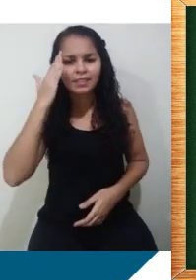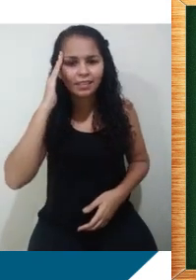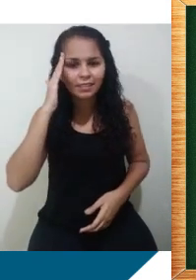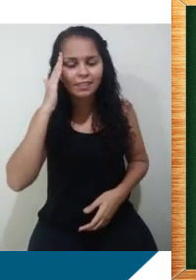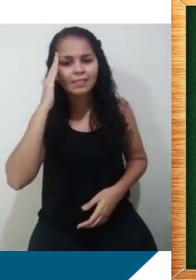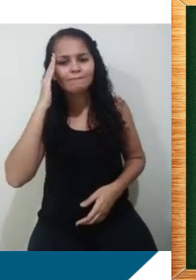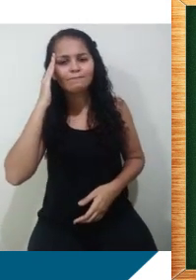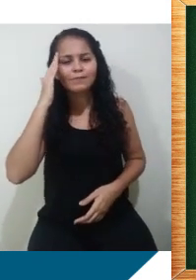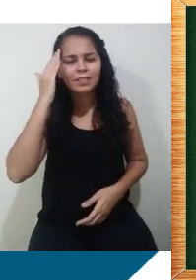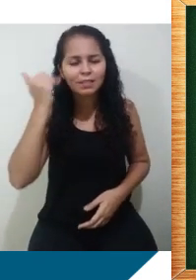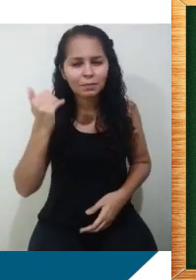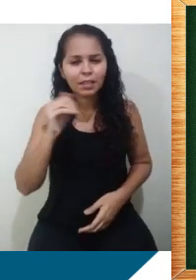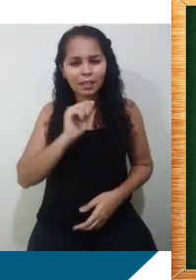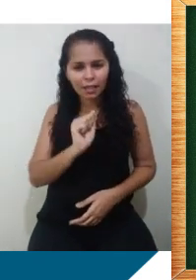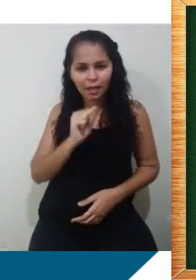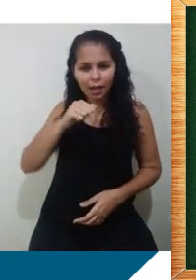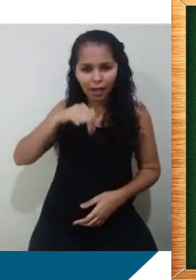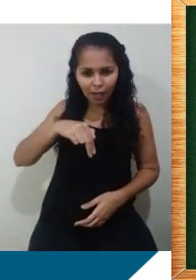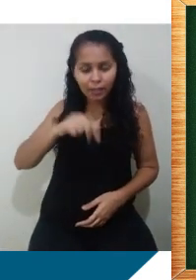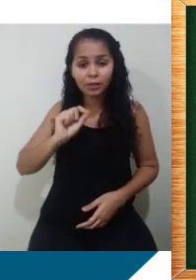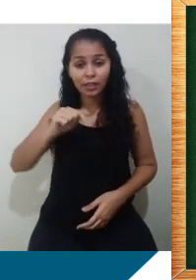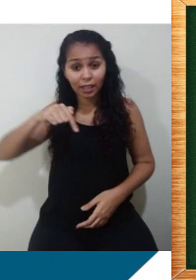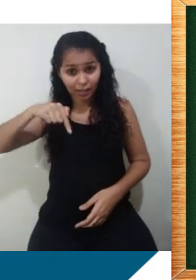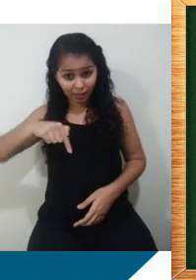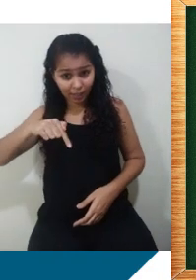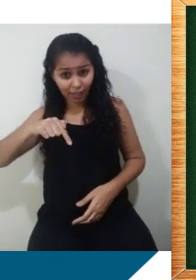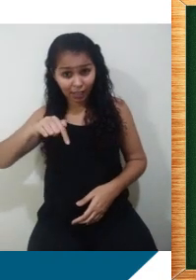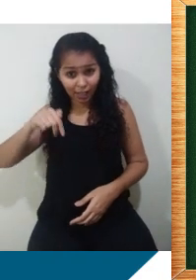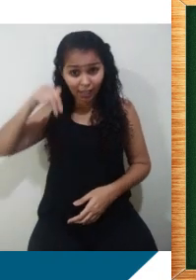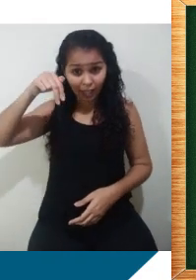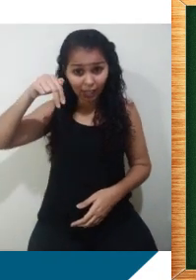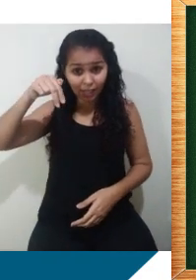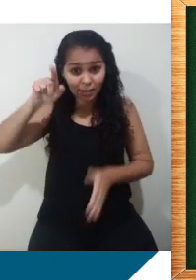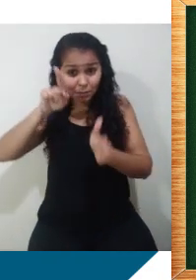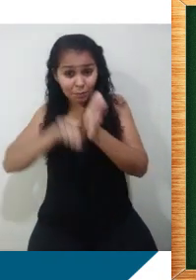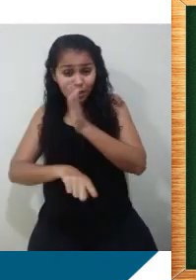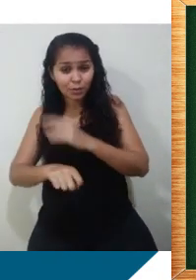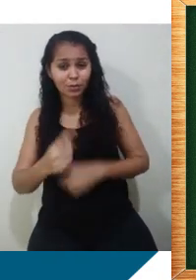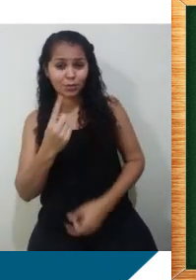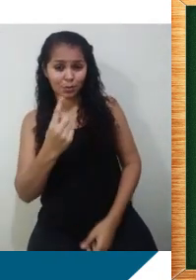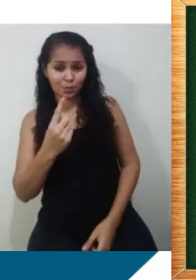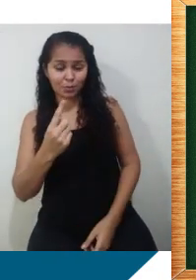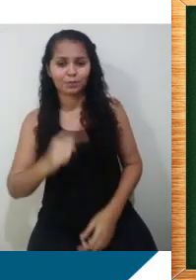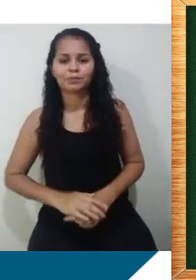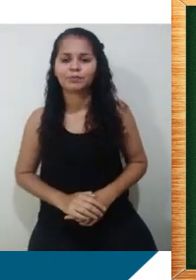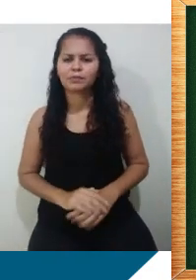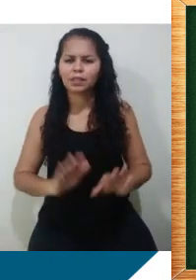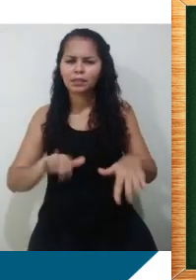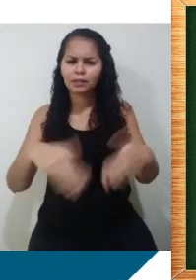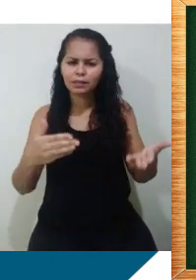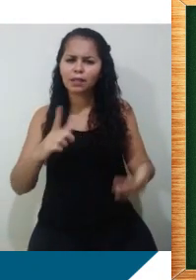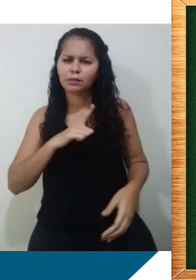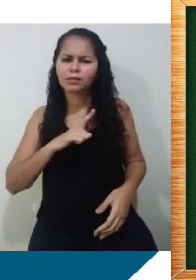AN, Q está elevado a n menos uma unidade. Logo, nós encontramos uma expressão que